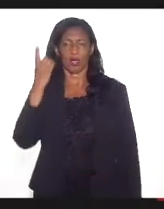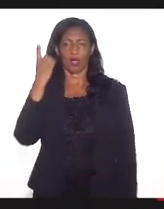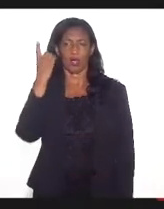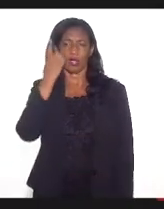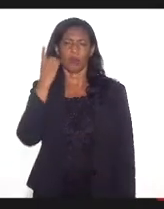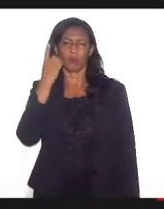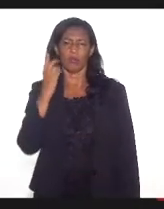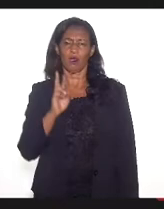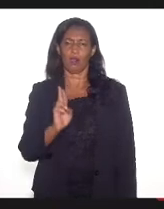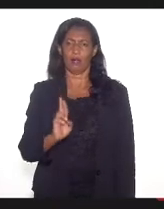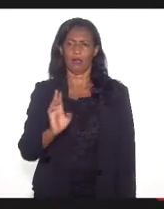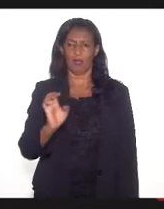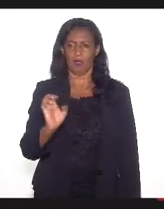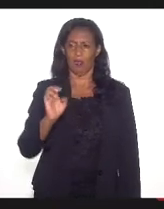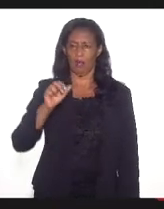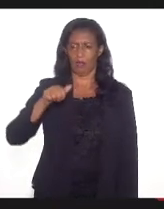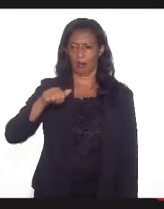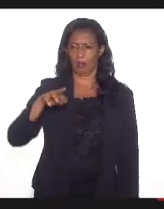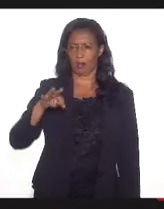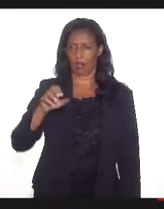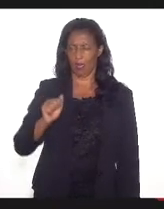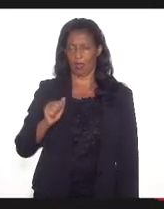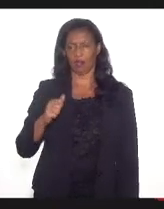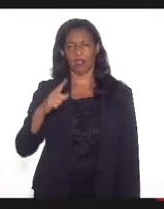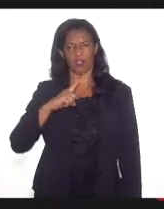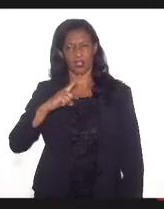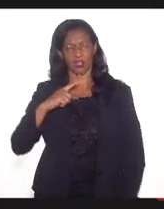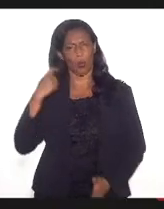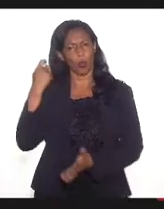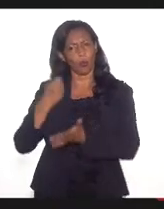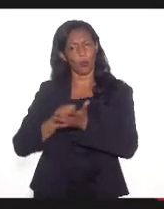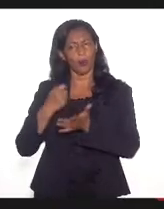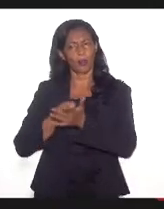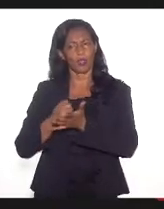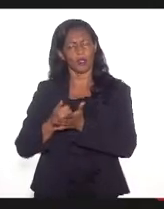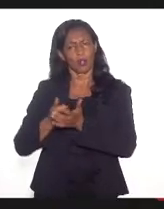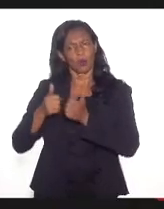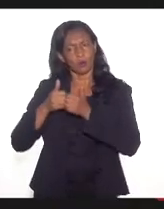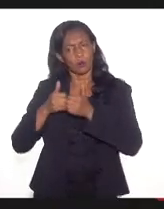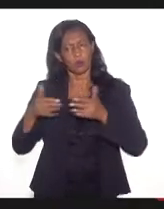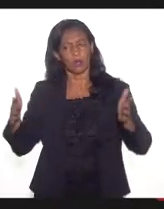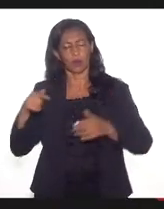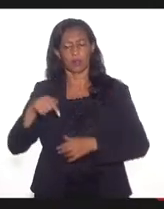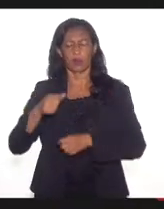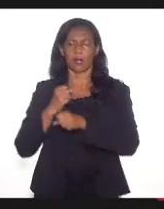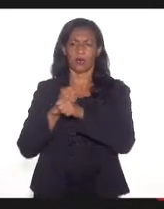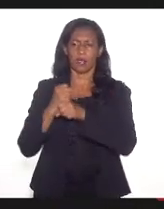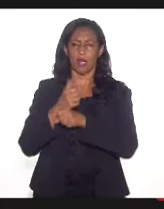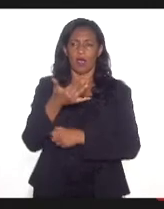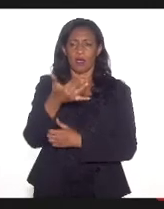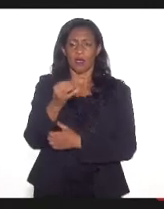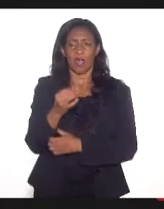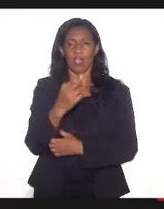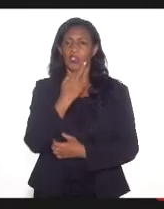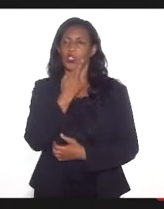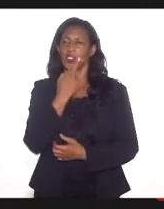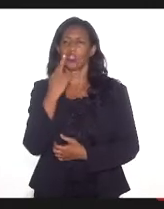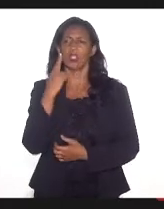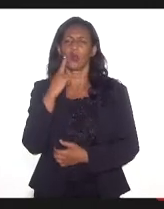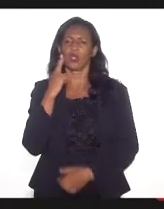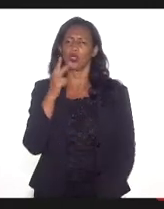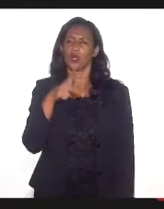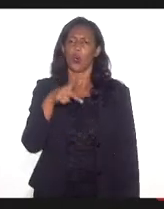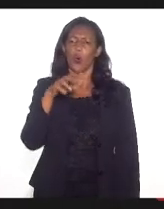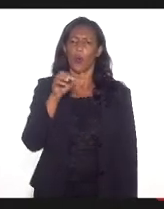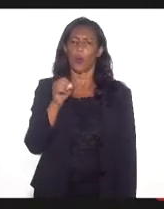a missão de reabrir ao longo desse ano os 10 restaurantes populares que foram